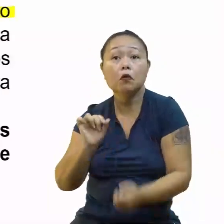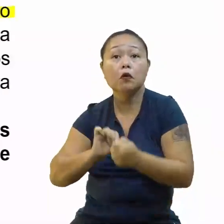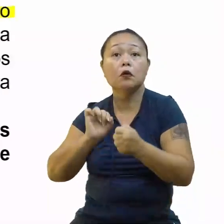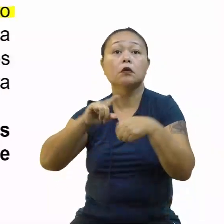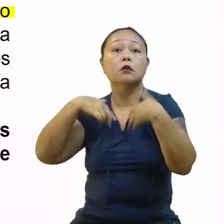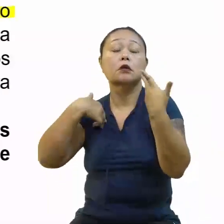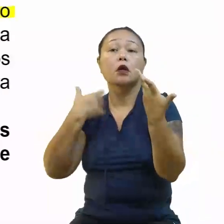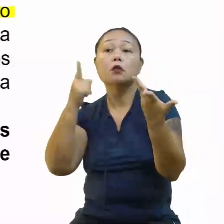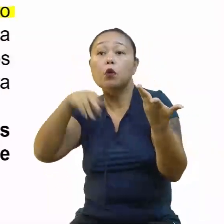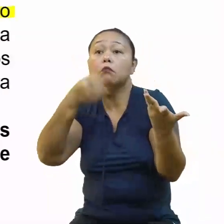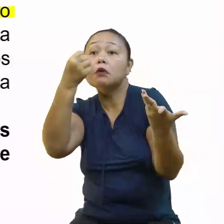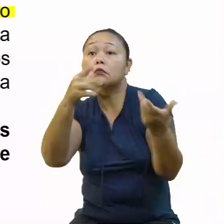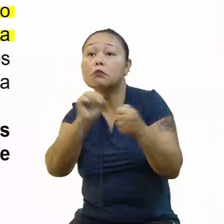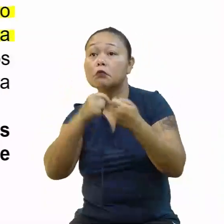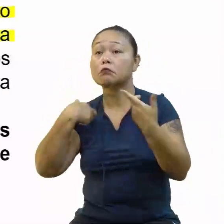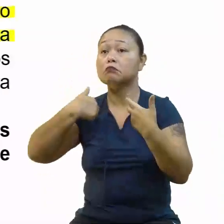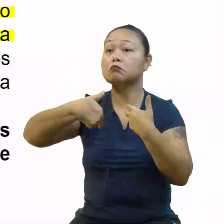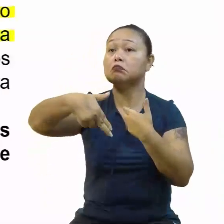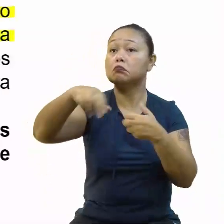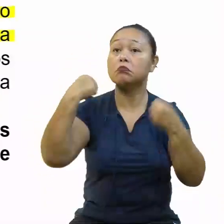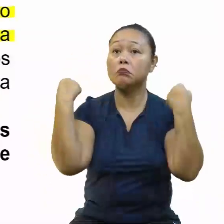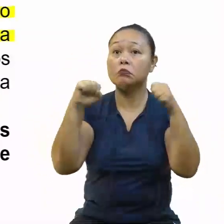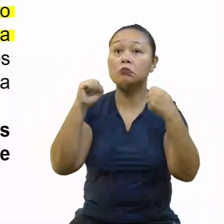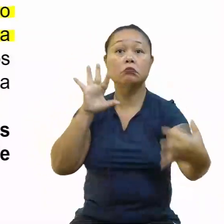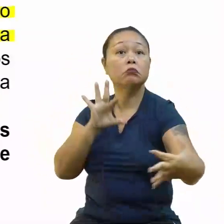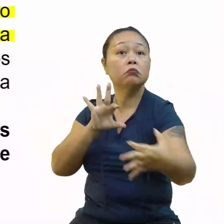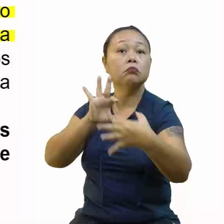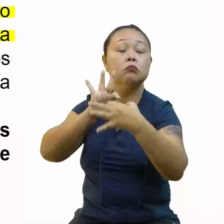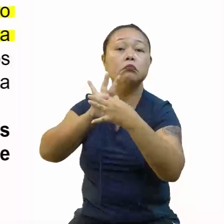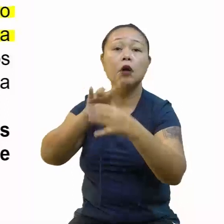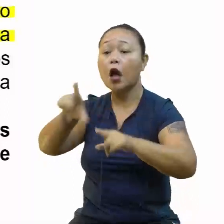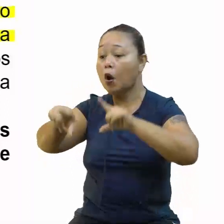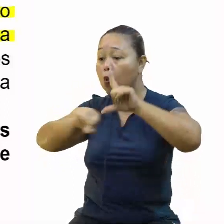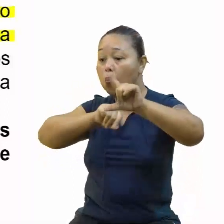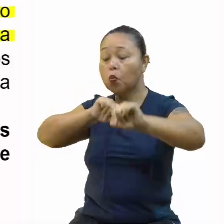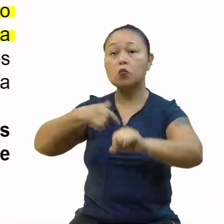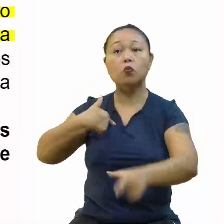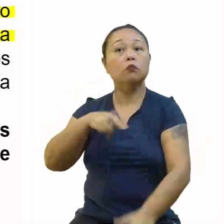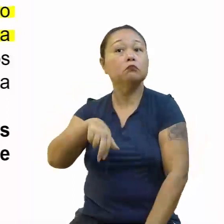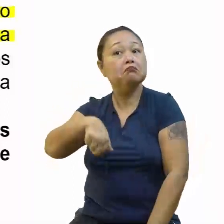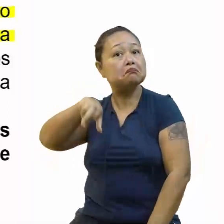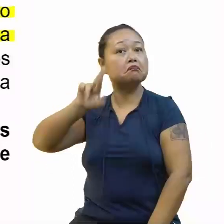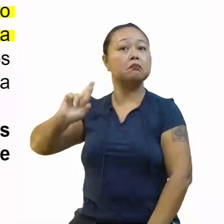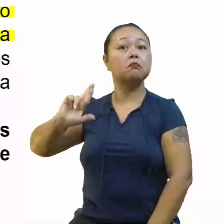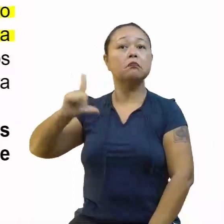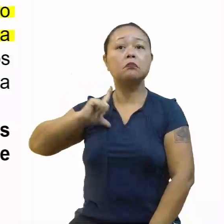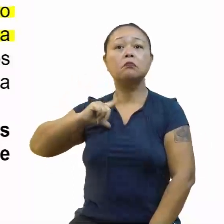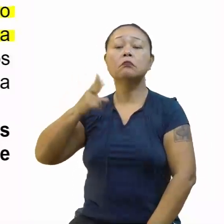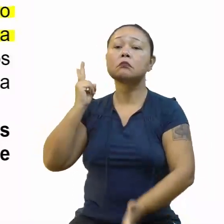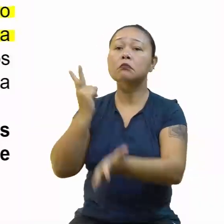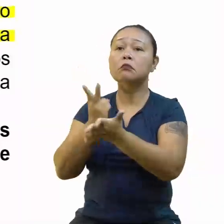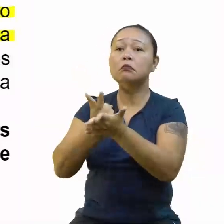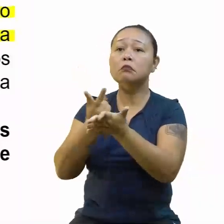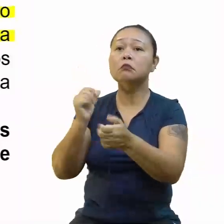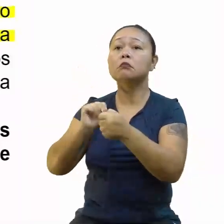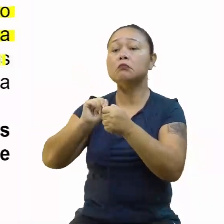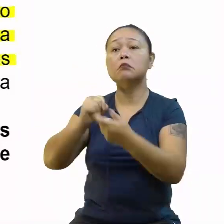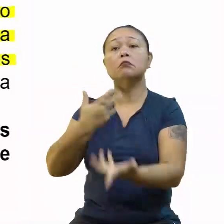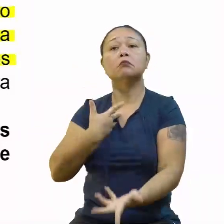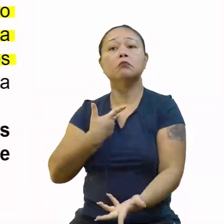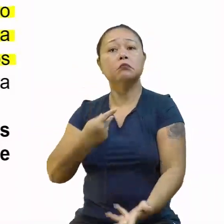atividade física, aliado à opção e ou decisão em manter hábitos de